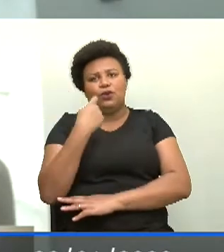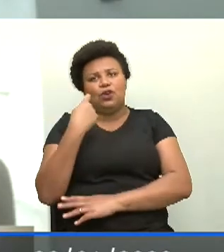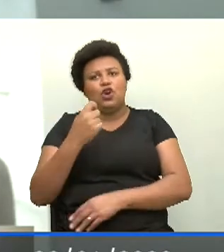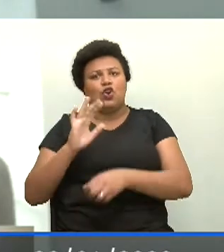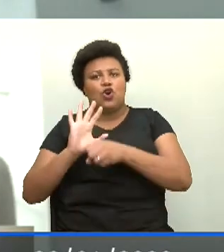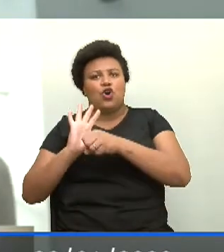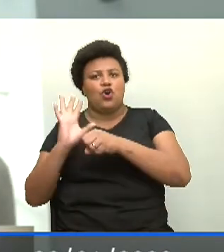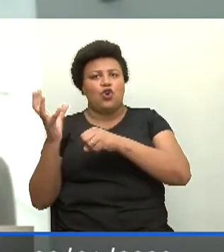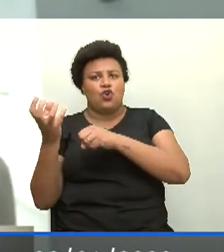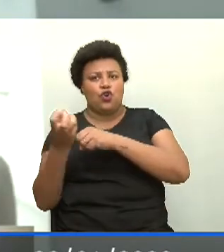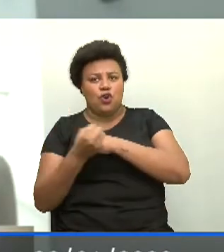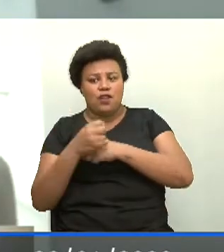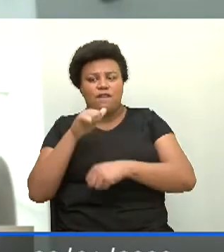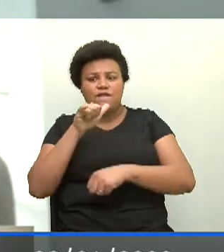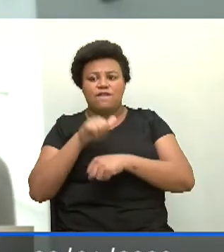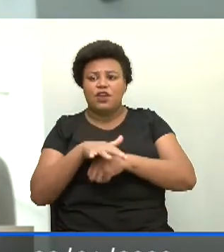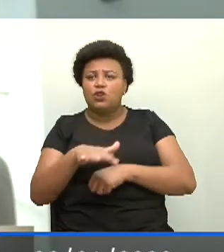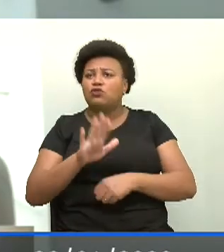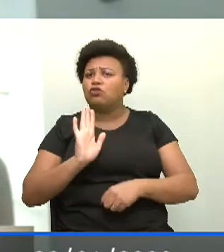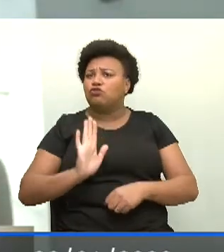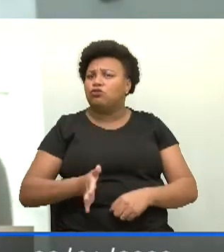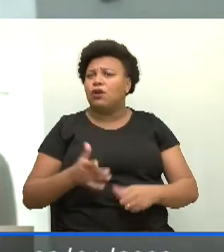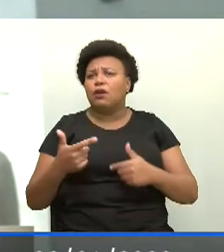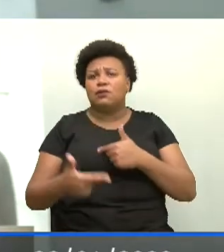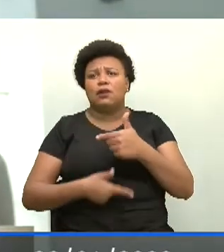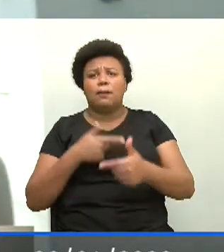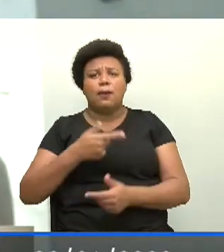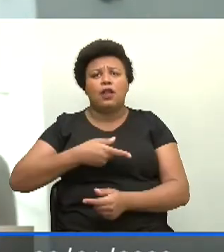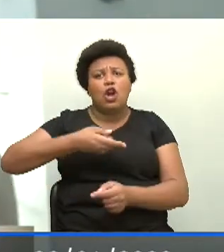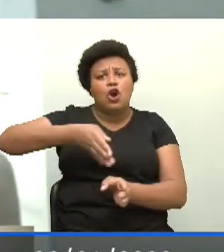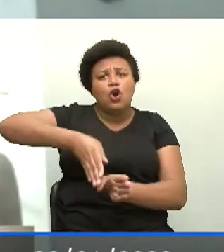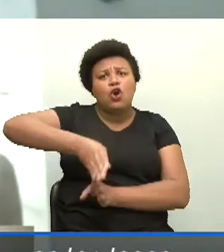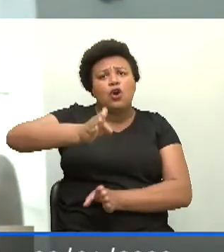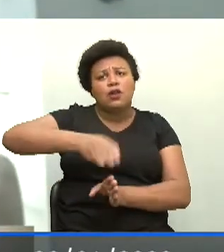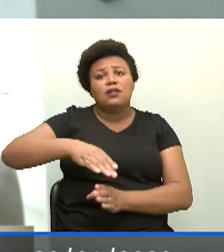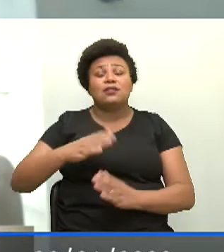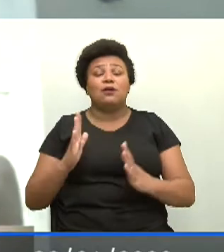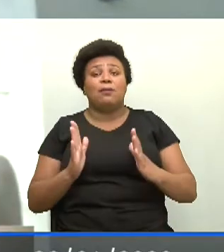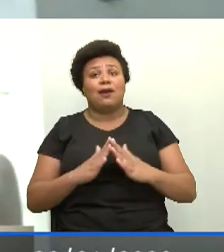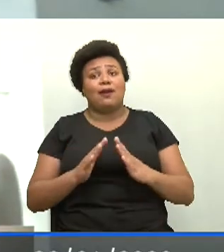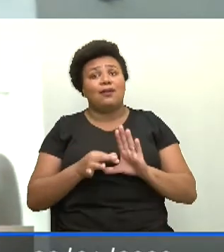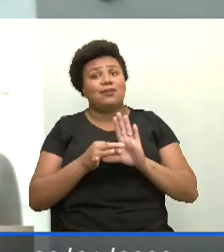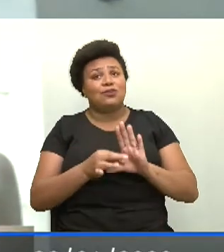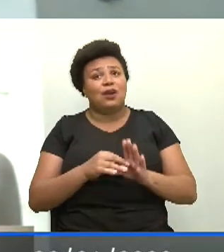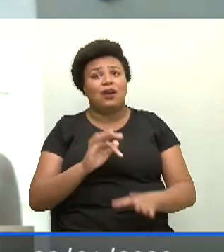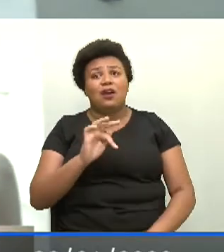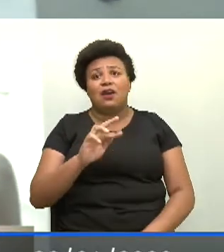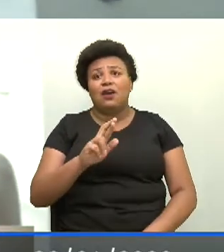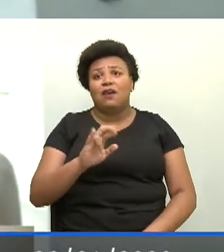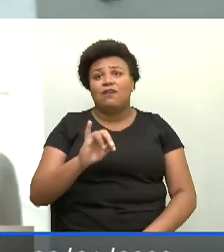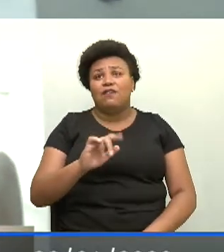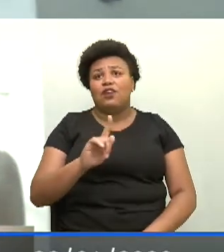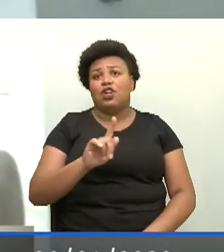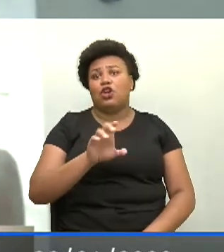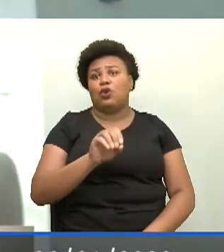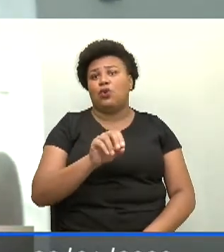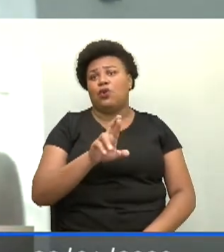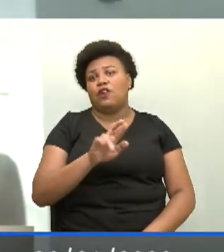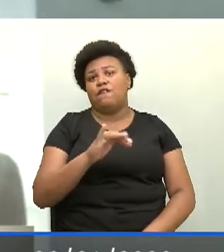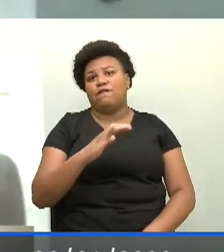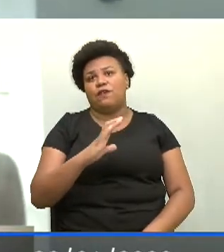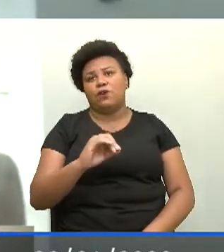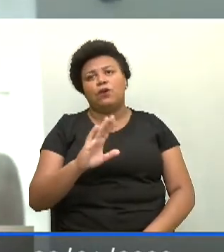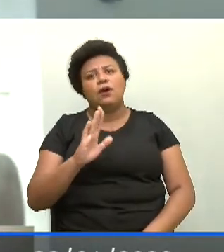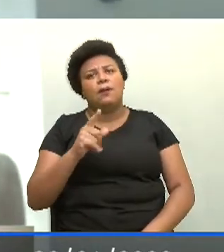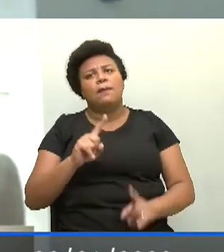COVID-19, a gente já tem trabalhado muito na orientação para os frigoríficos. Apesar, né, de ter um caso aí